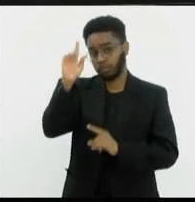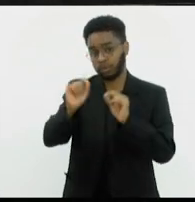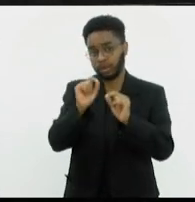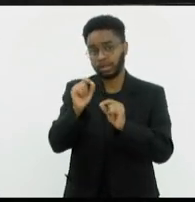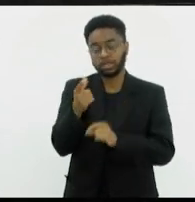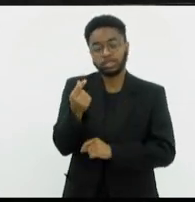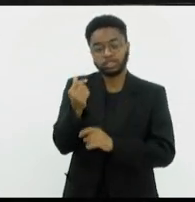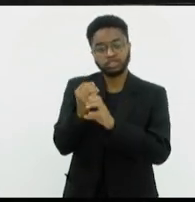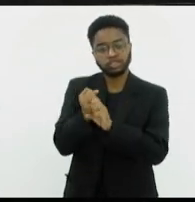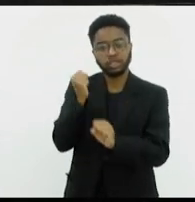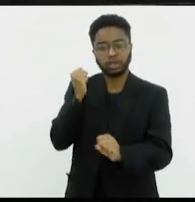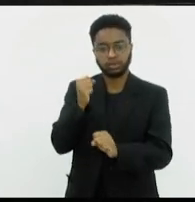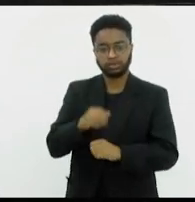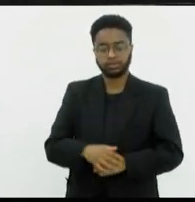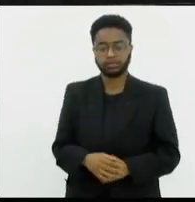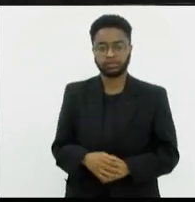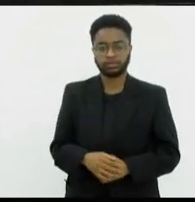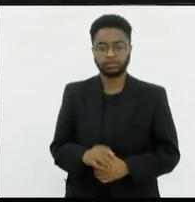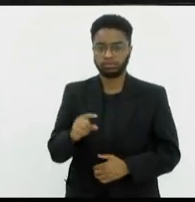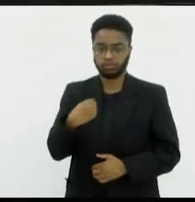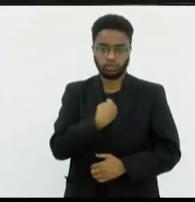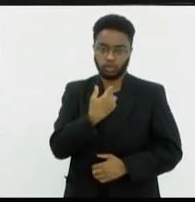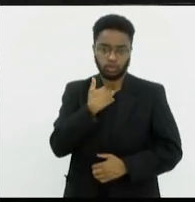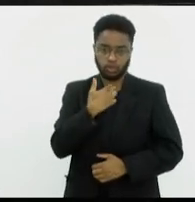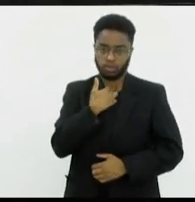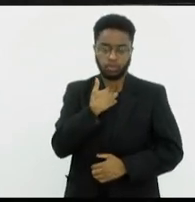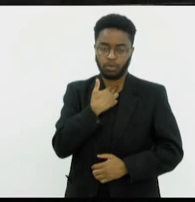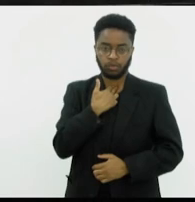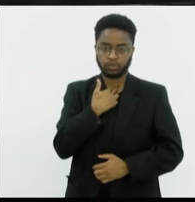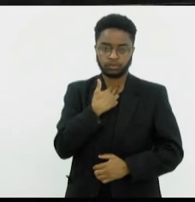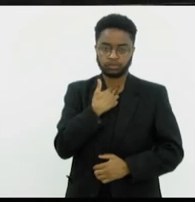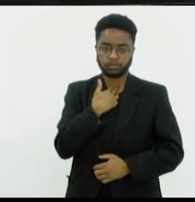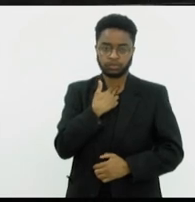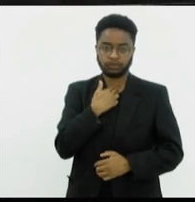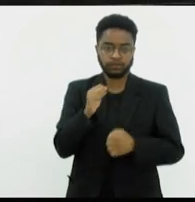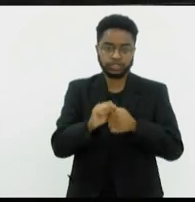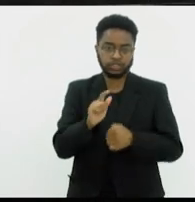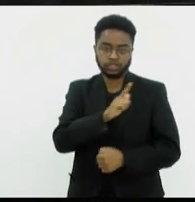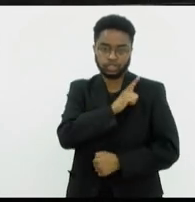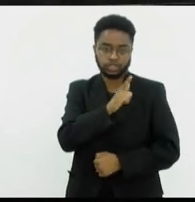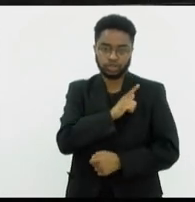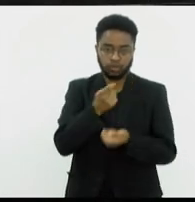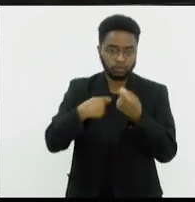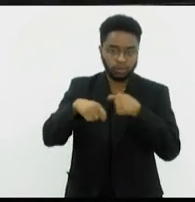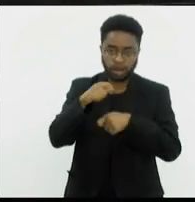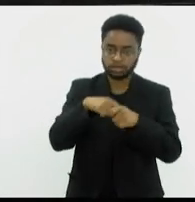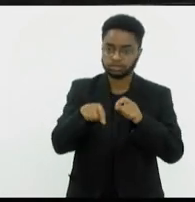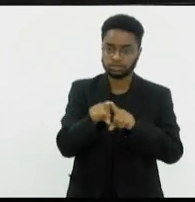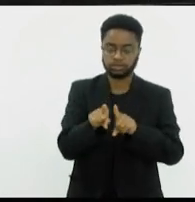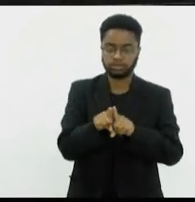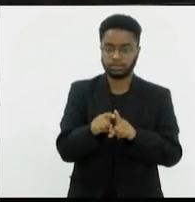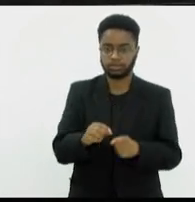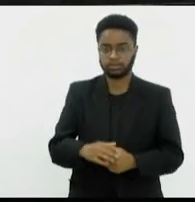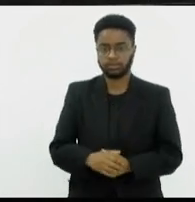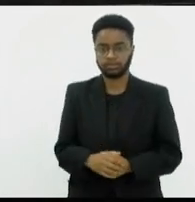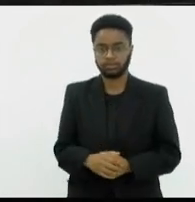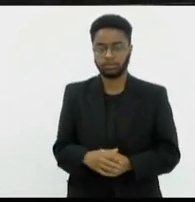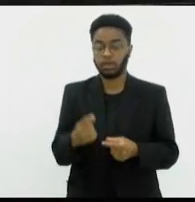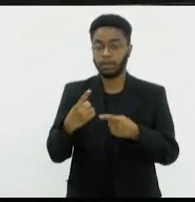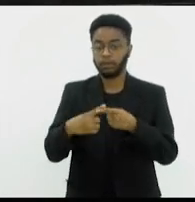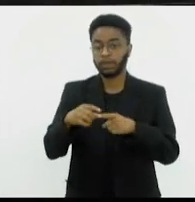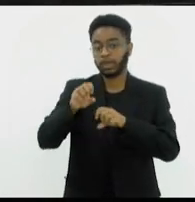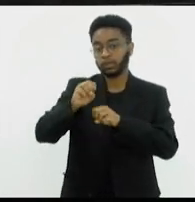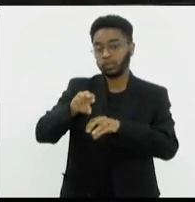lucrar. Não pode fazer sequer a gestão administrativa. A